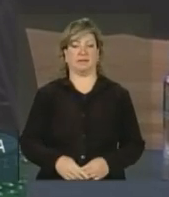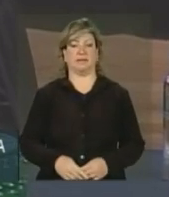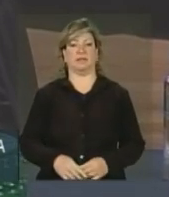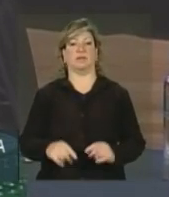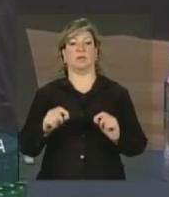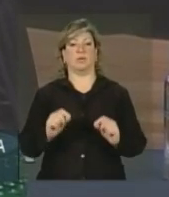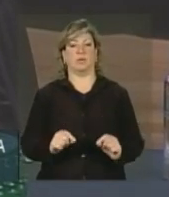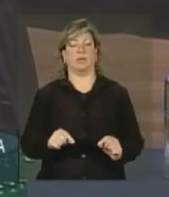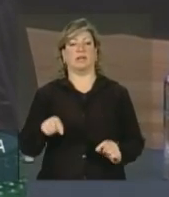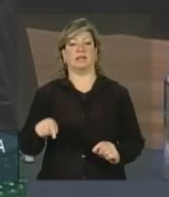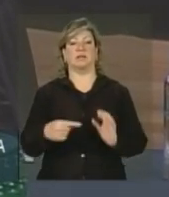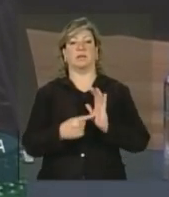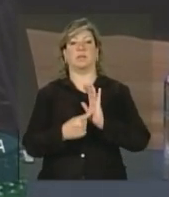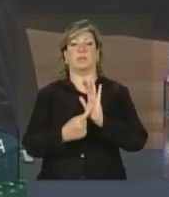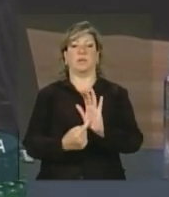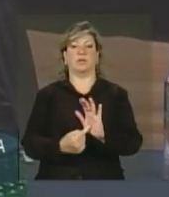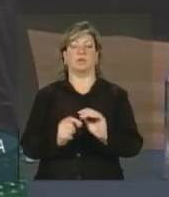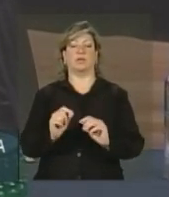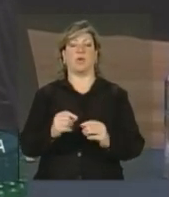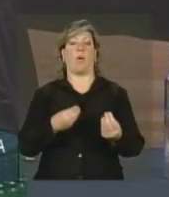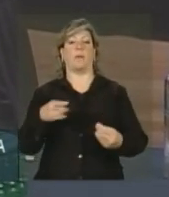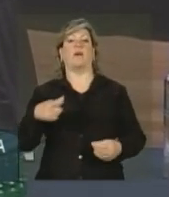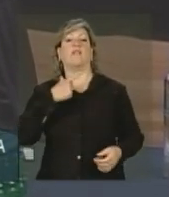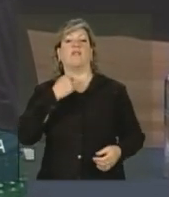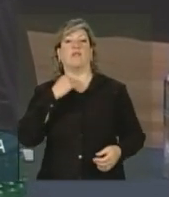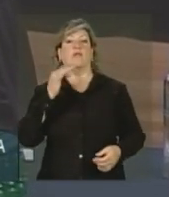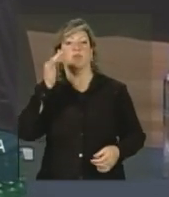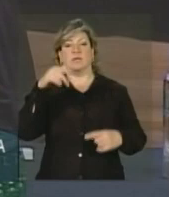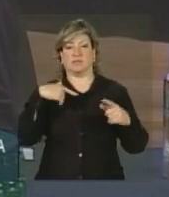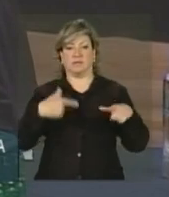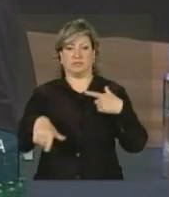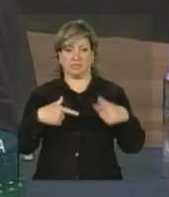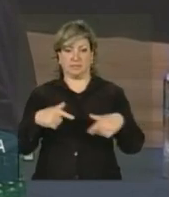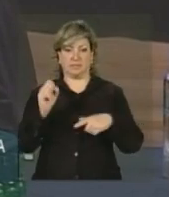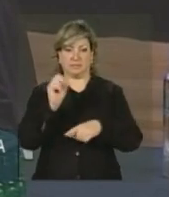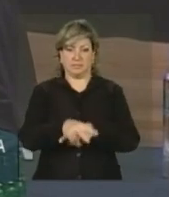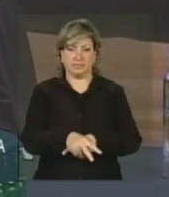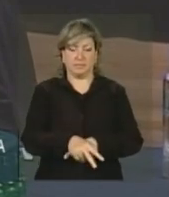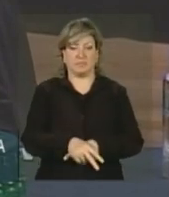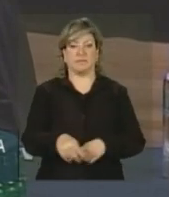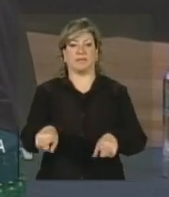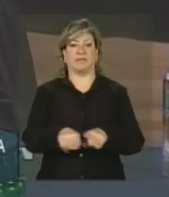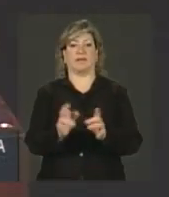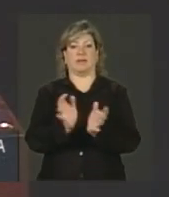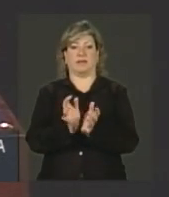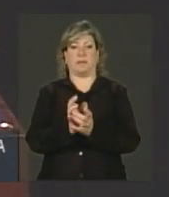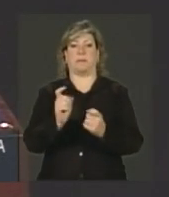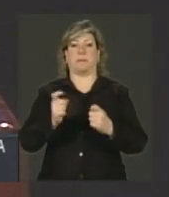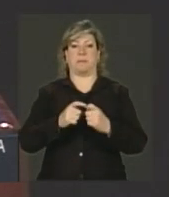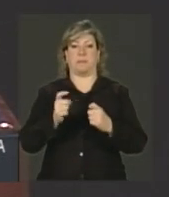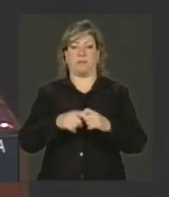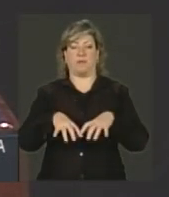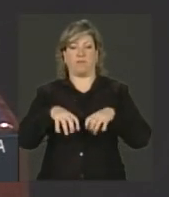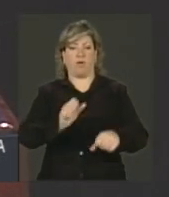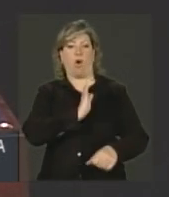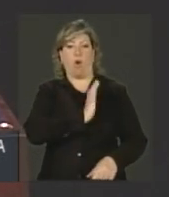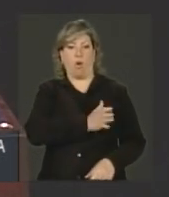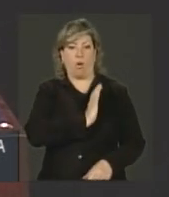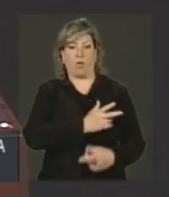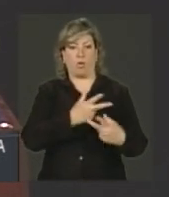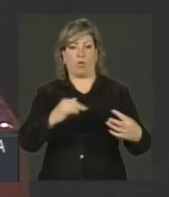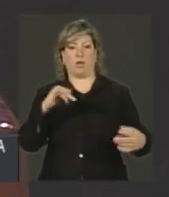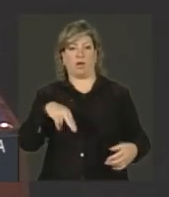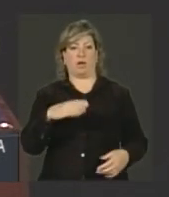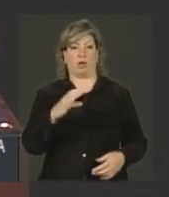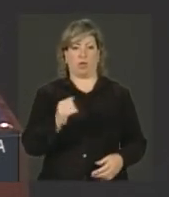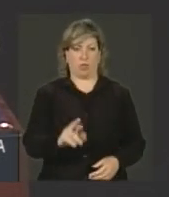que selou sua escolha profissional, ao seu ingresso na residência médica de cardiologia do INCOR,